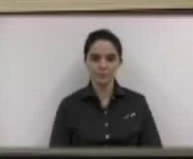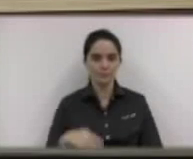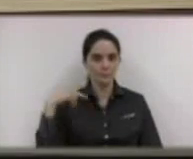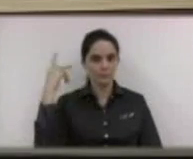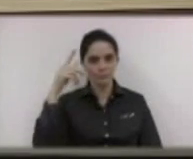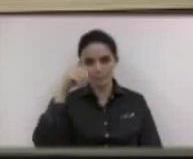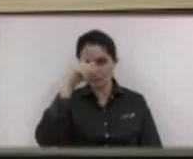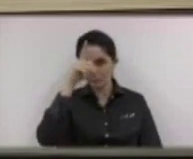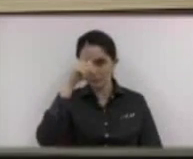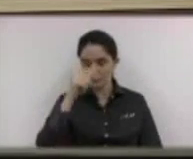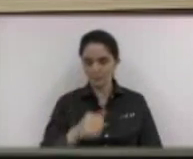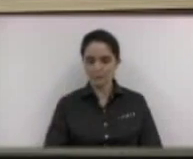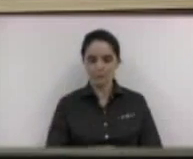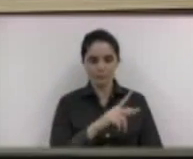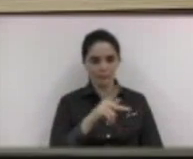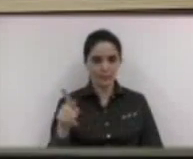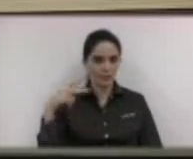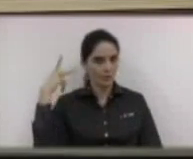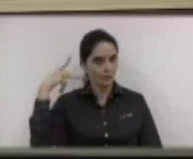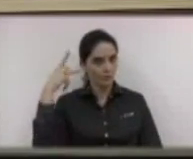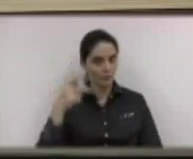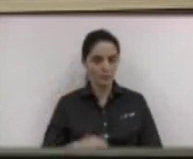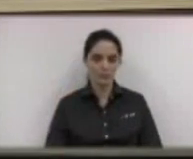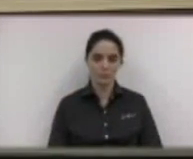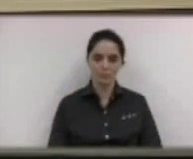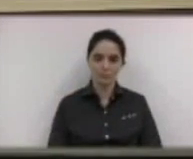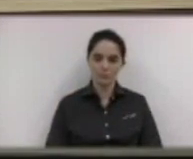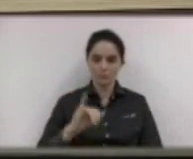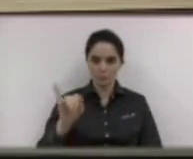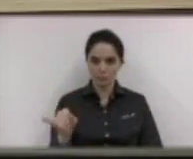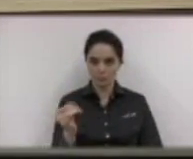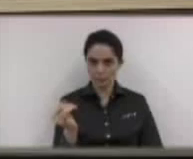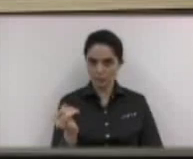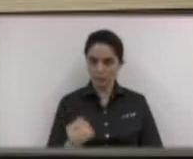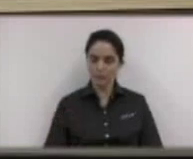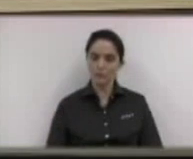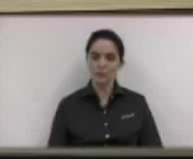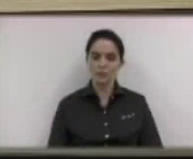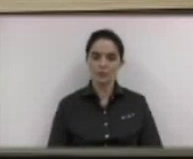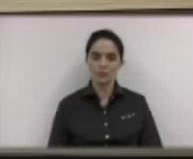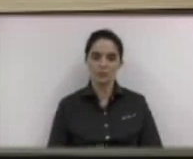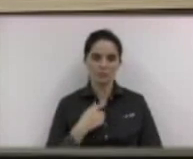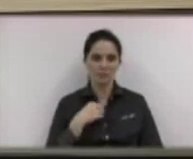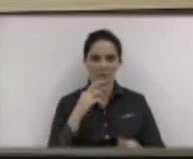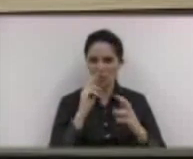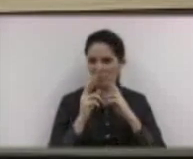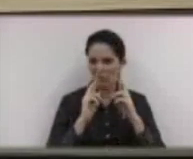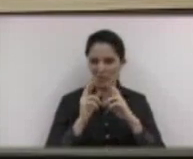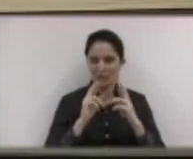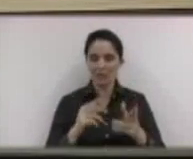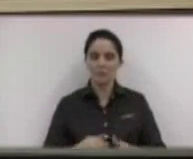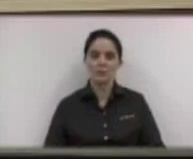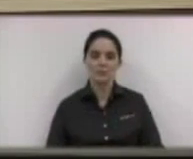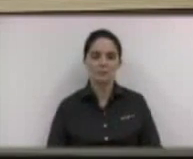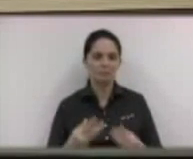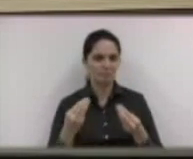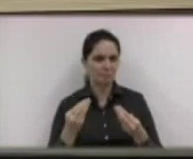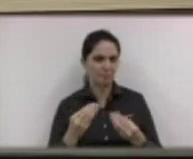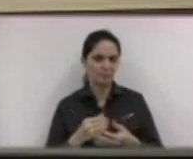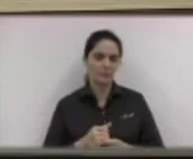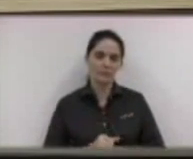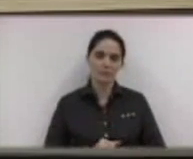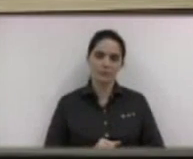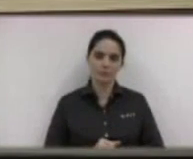Lemão. Senhor presidente, vereadores, vereadores, aproveitando, né, já que eu fiz bastante reclamação, foi